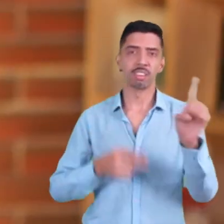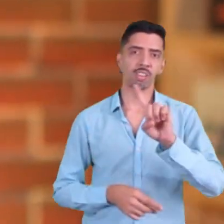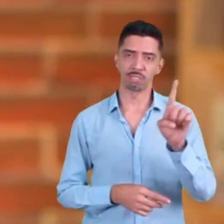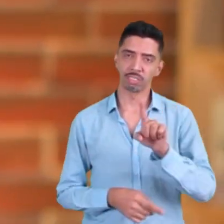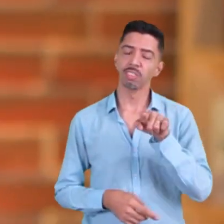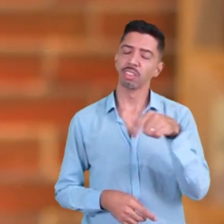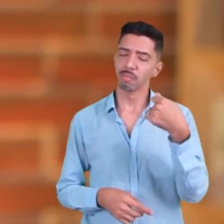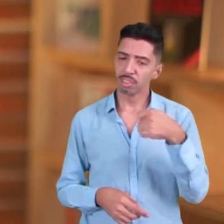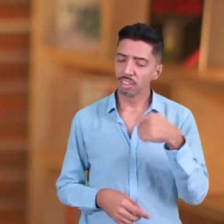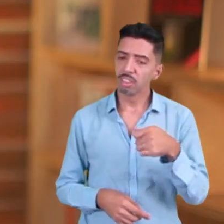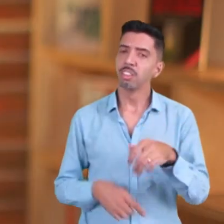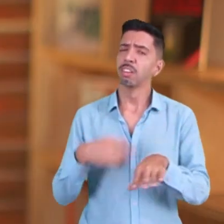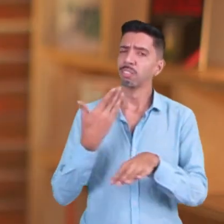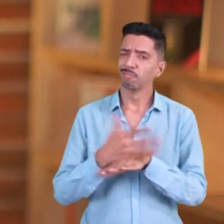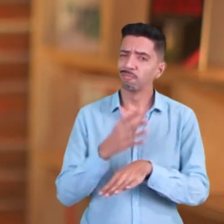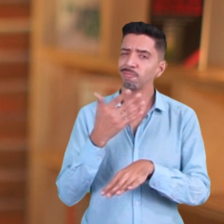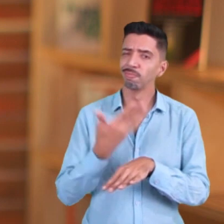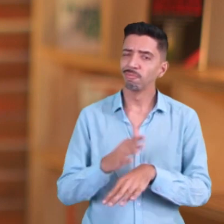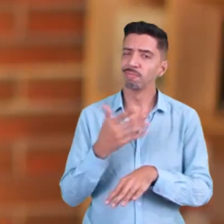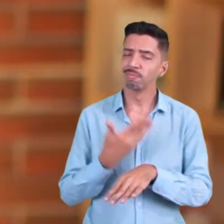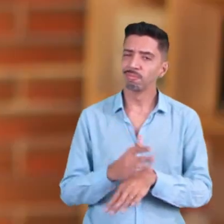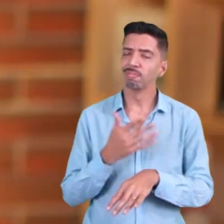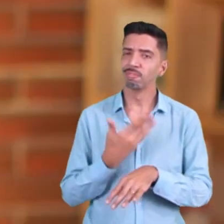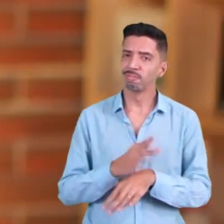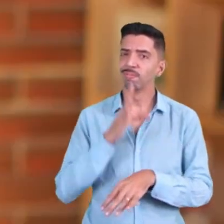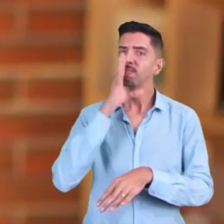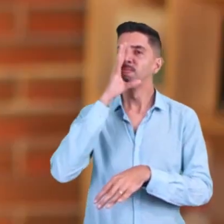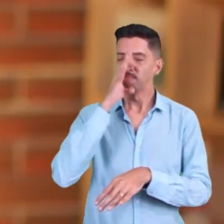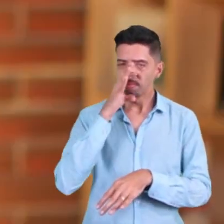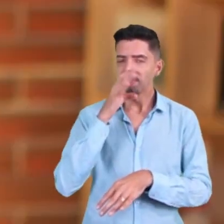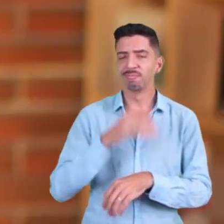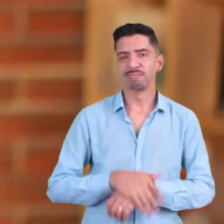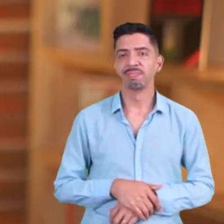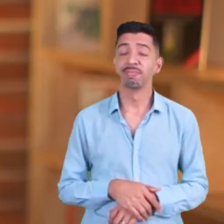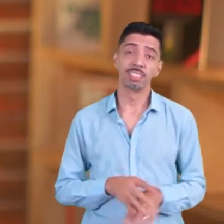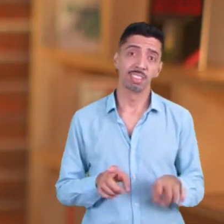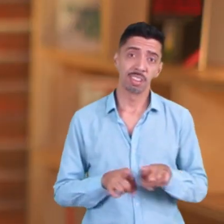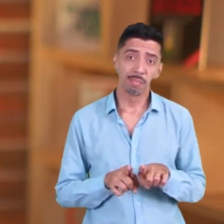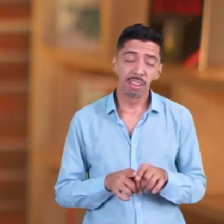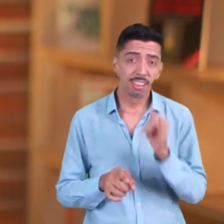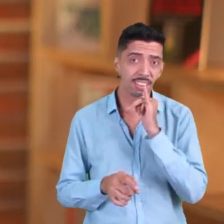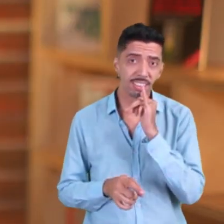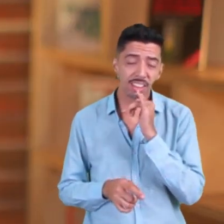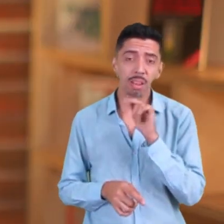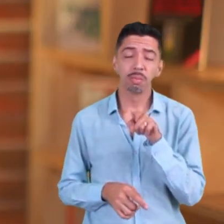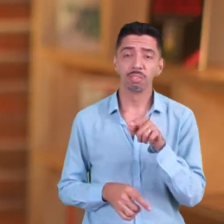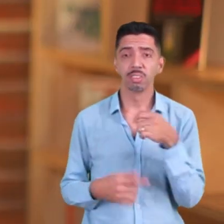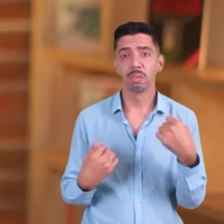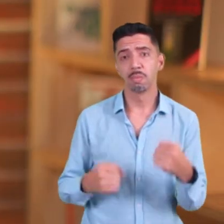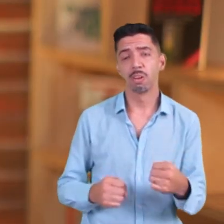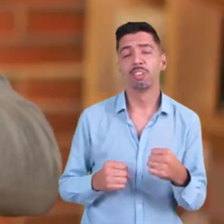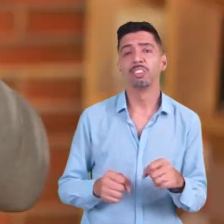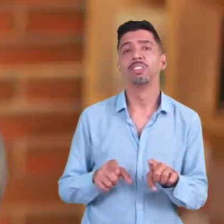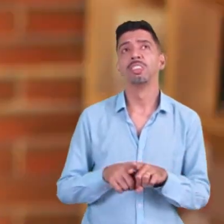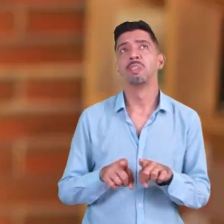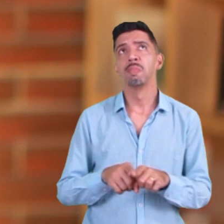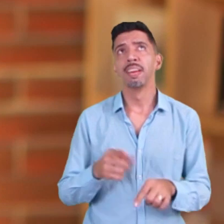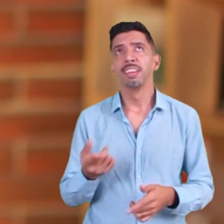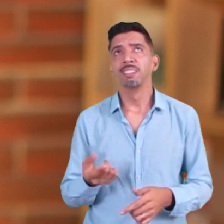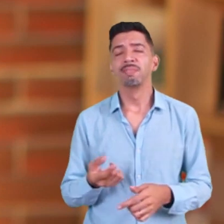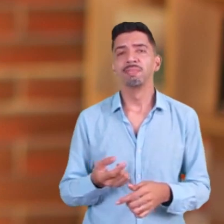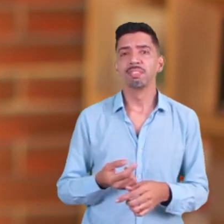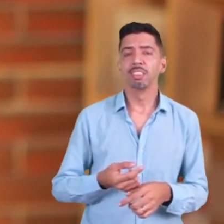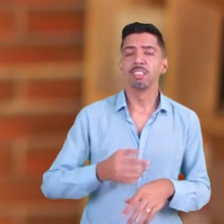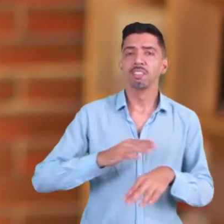tudo. Não, você vai ter que fazer isso de uma forma incessante. E olha só, hein? Sem falarmos no que